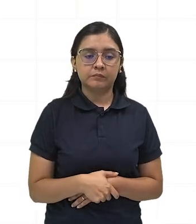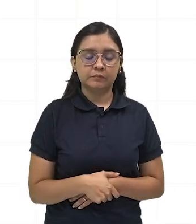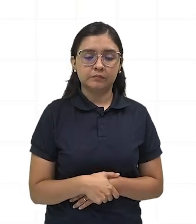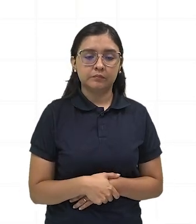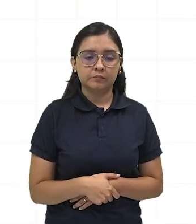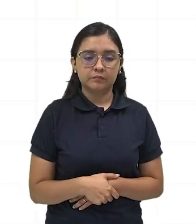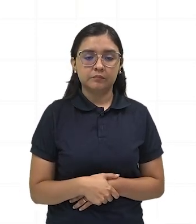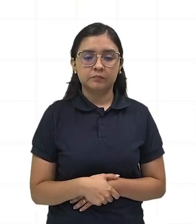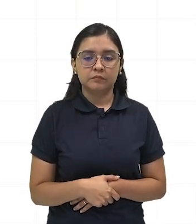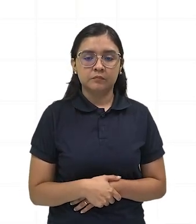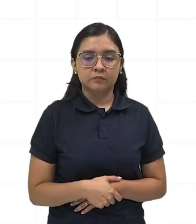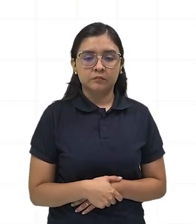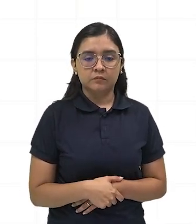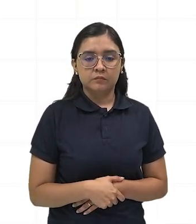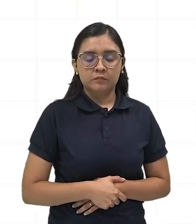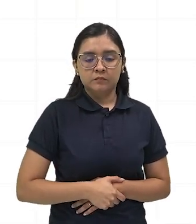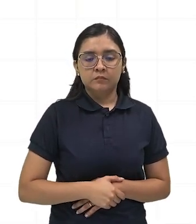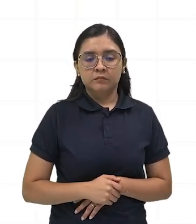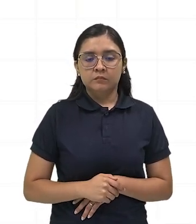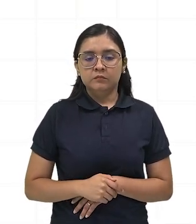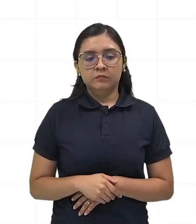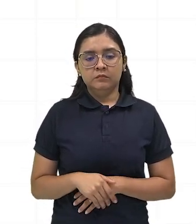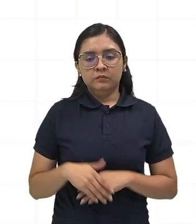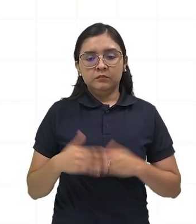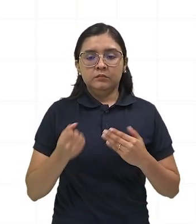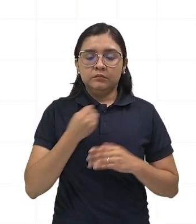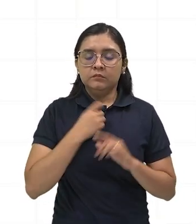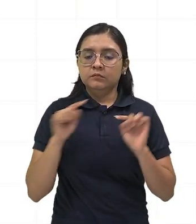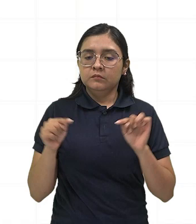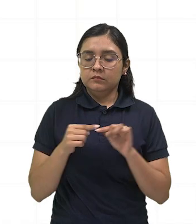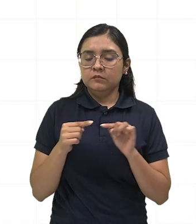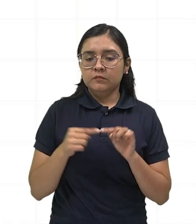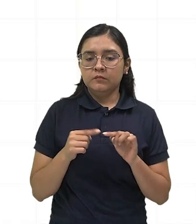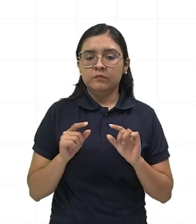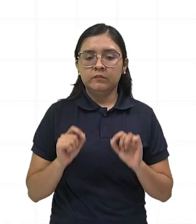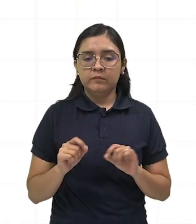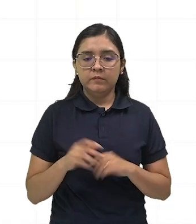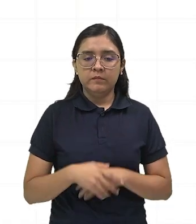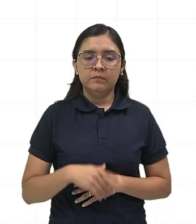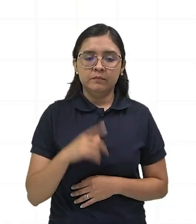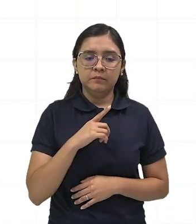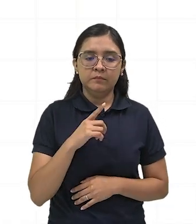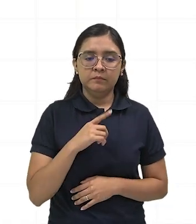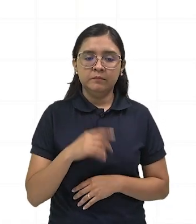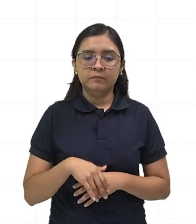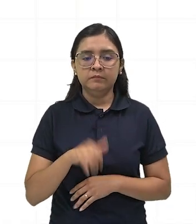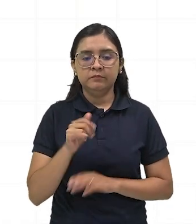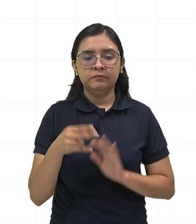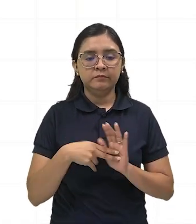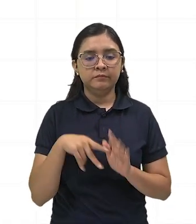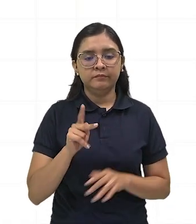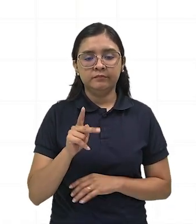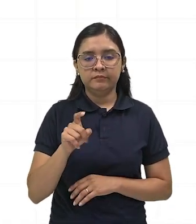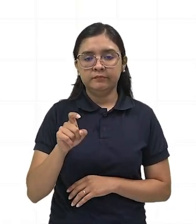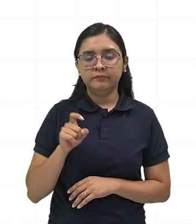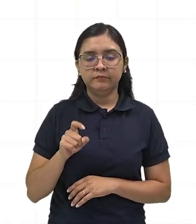as grandezas diretamente proporcionais, né? Nós temos aqui um Y igual a K vezes